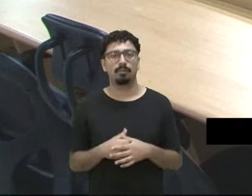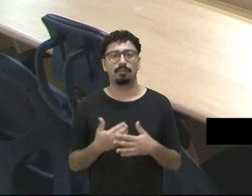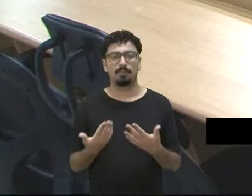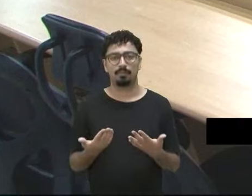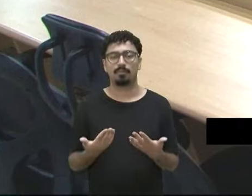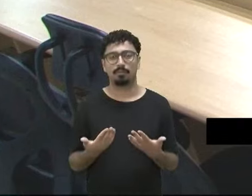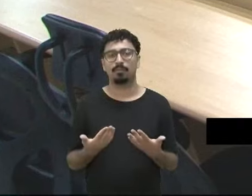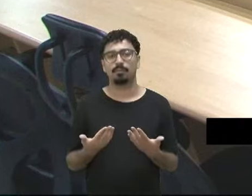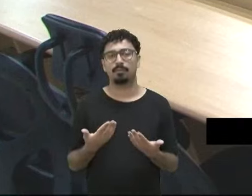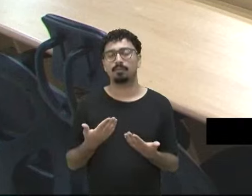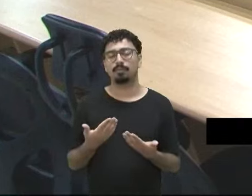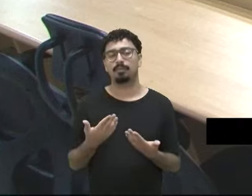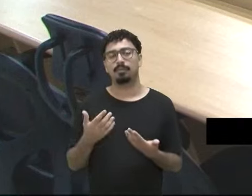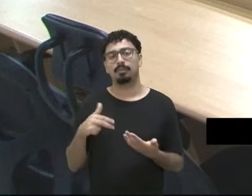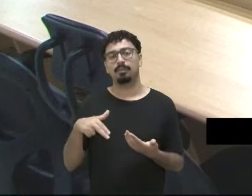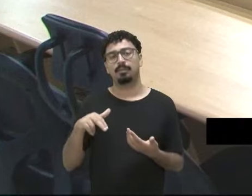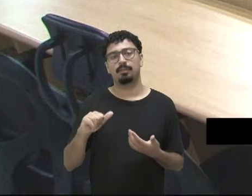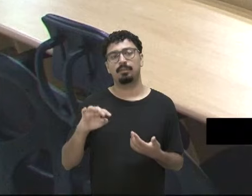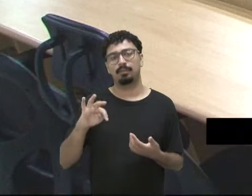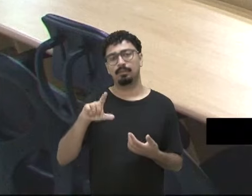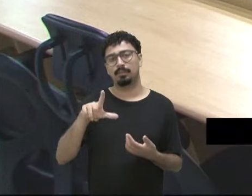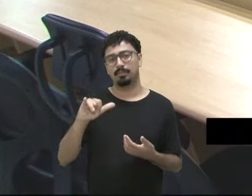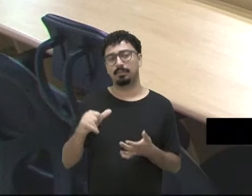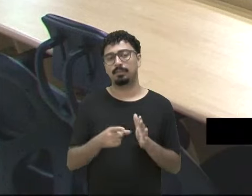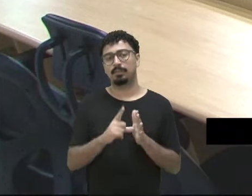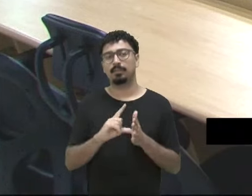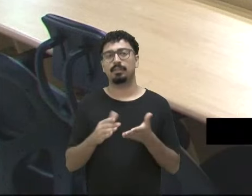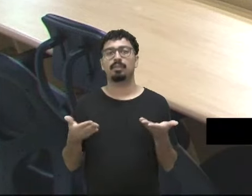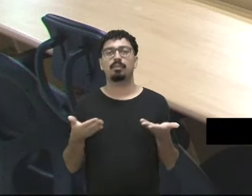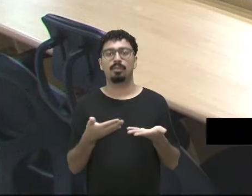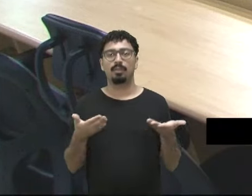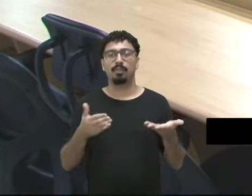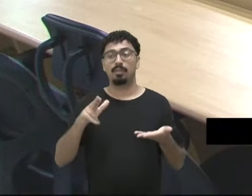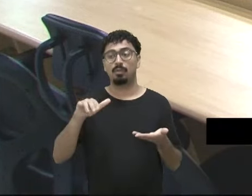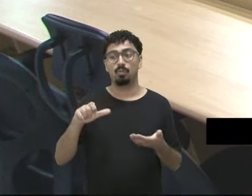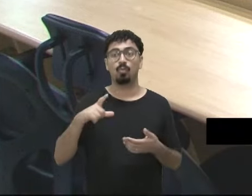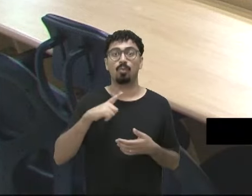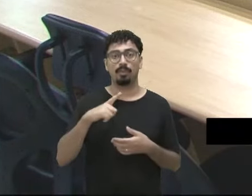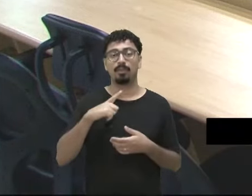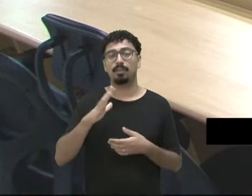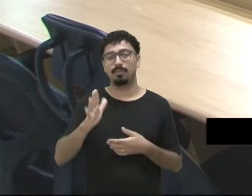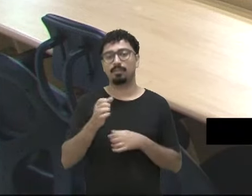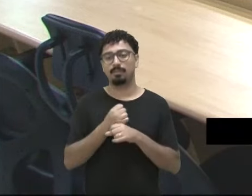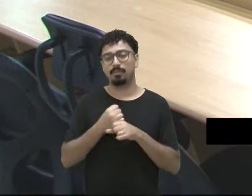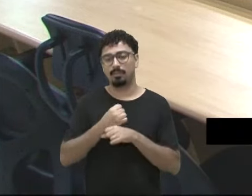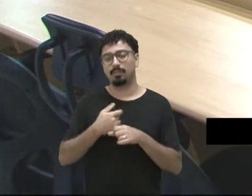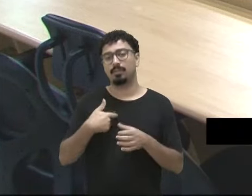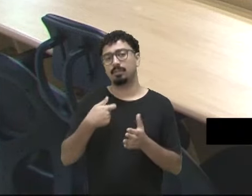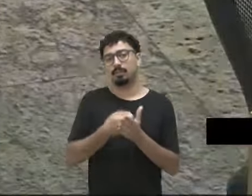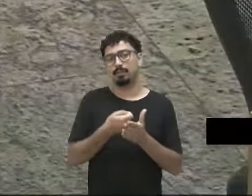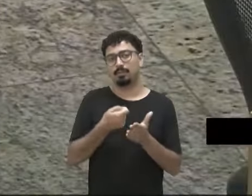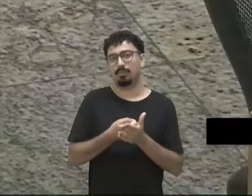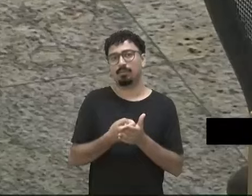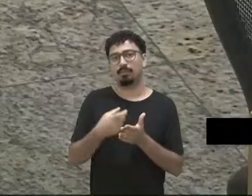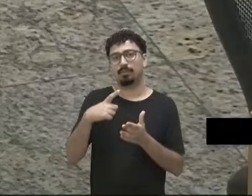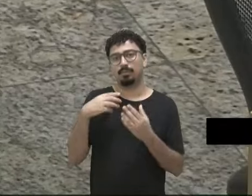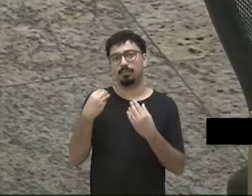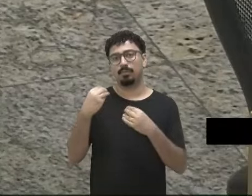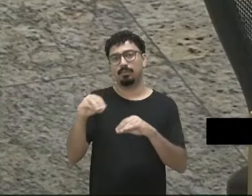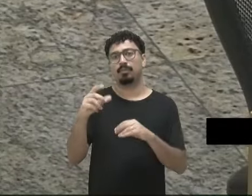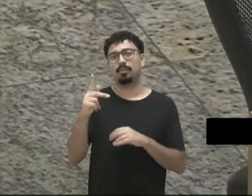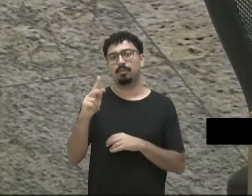né, Nataline? Eu cobro há alguns anos o Instituto de Previdência, a implementação do